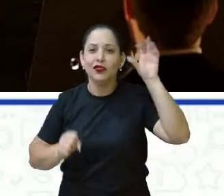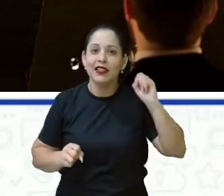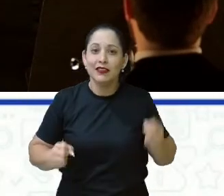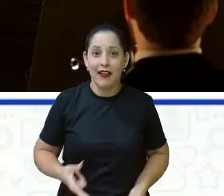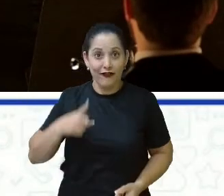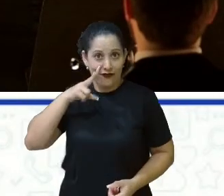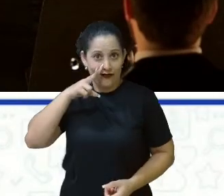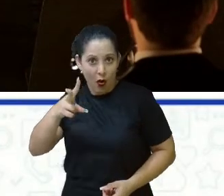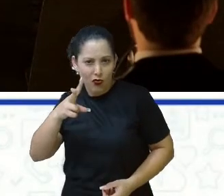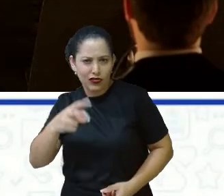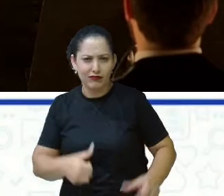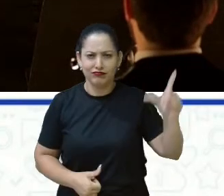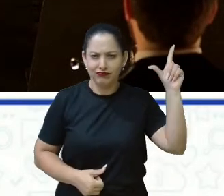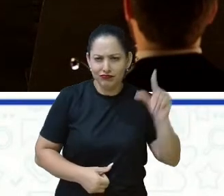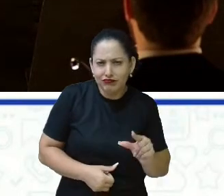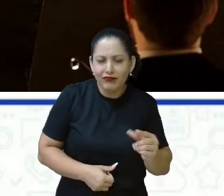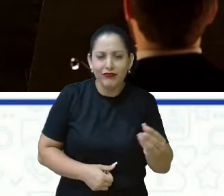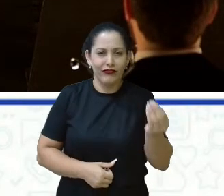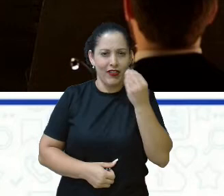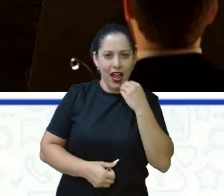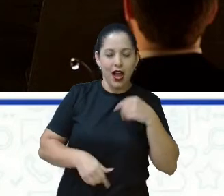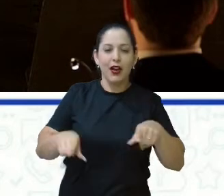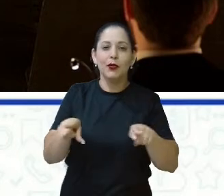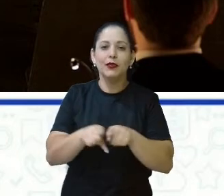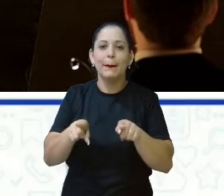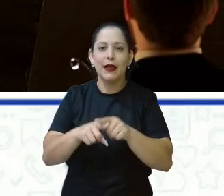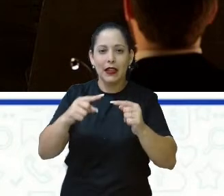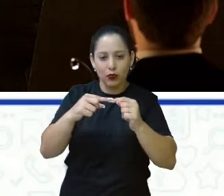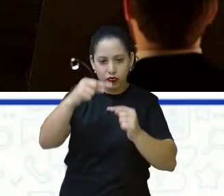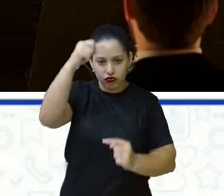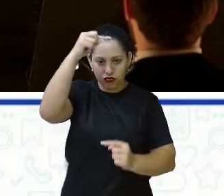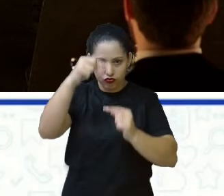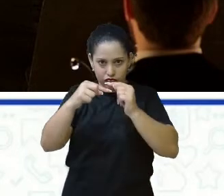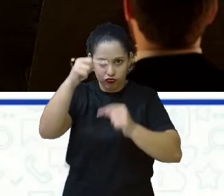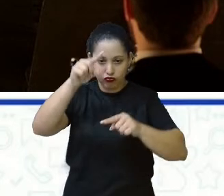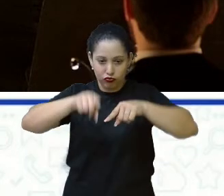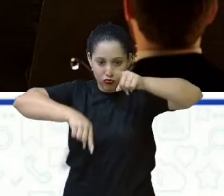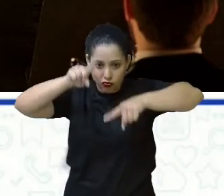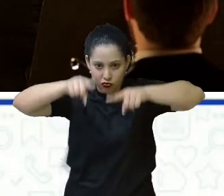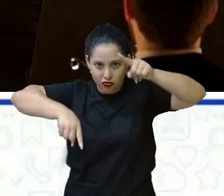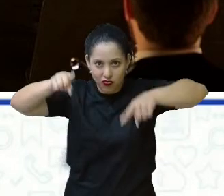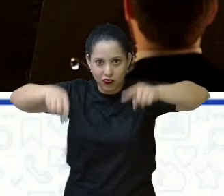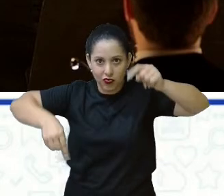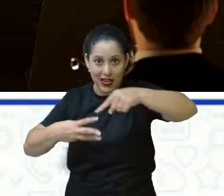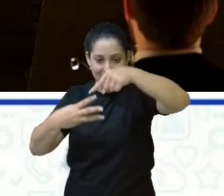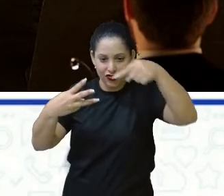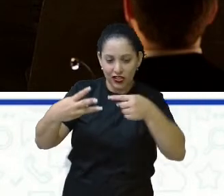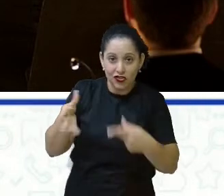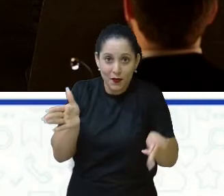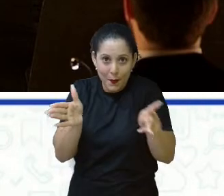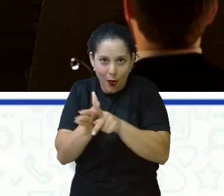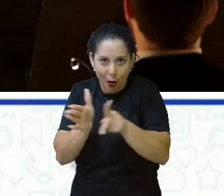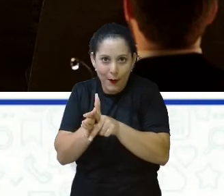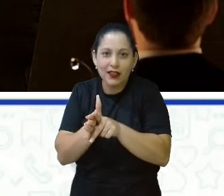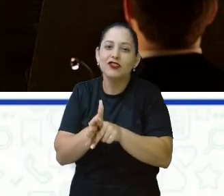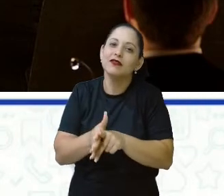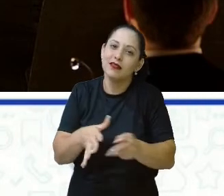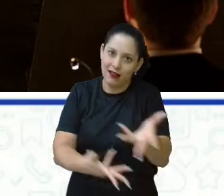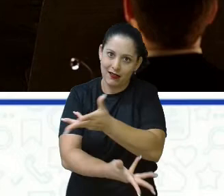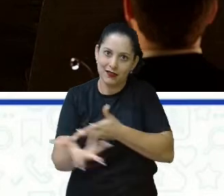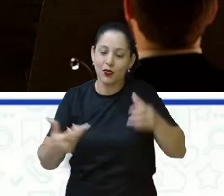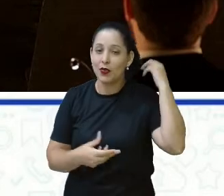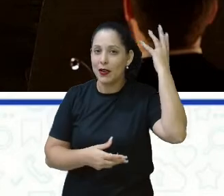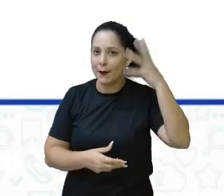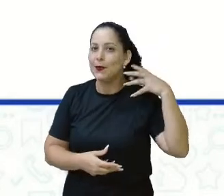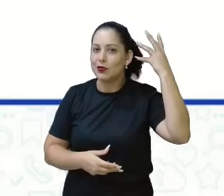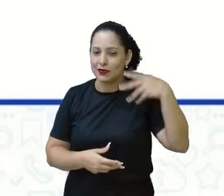intensidade, altura e timbre, e ainda vai ter essas 3 que são só da música, melodia,